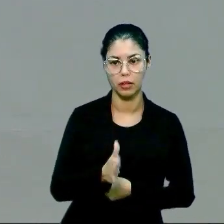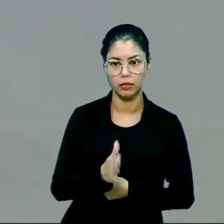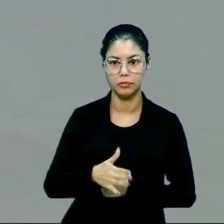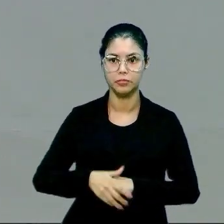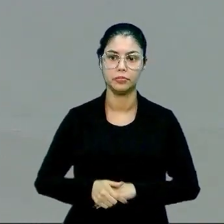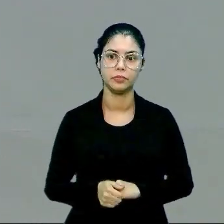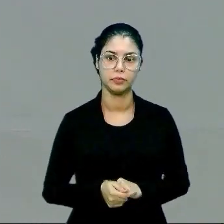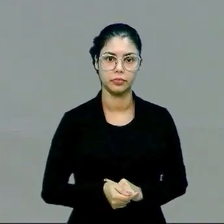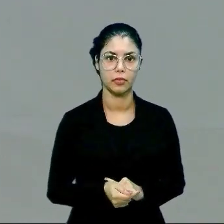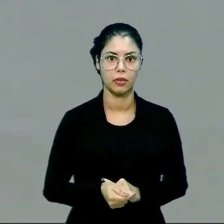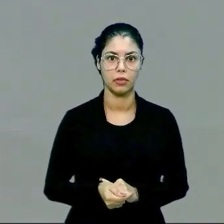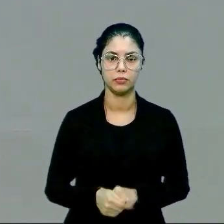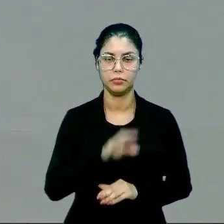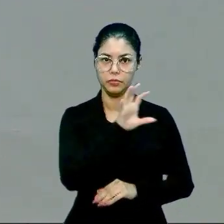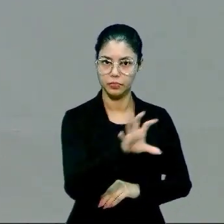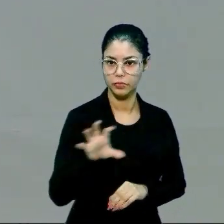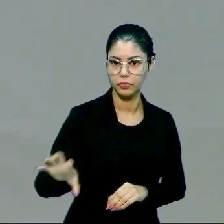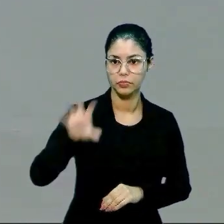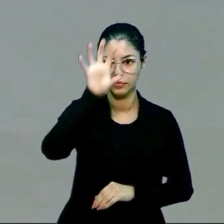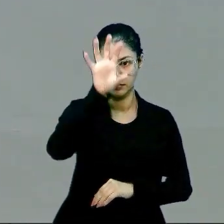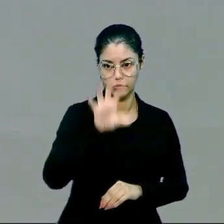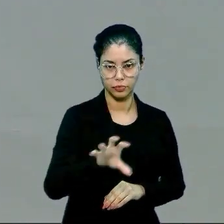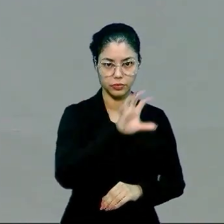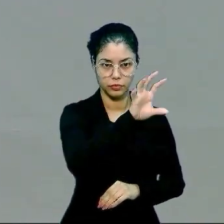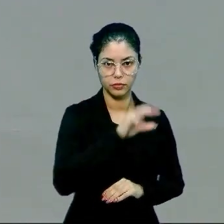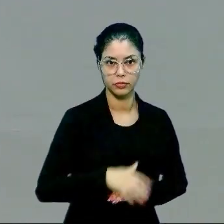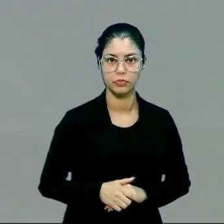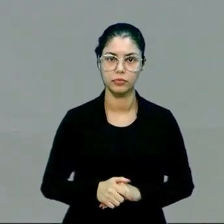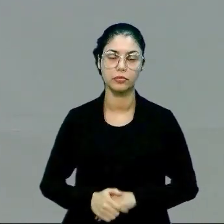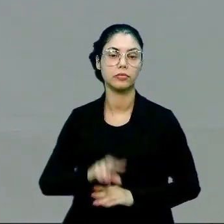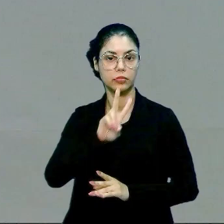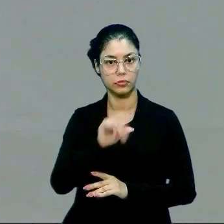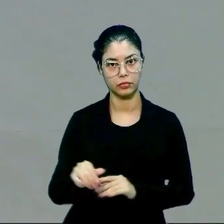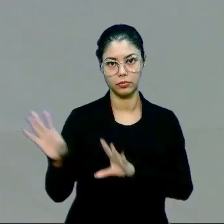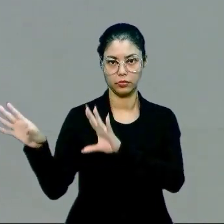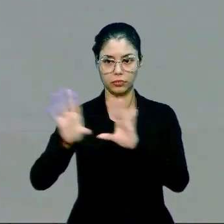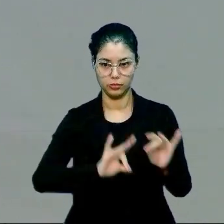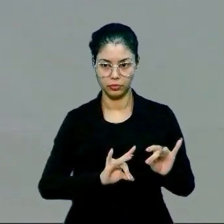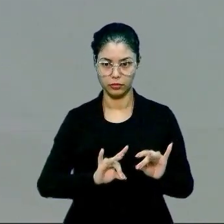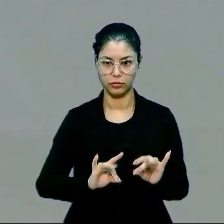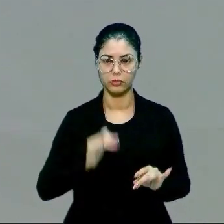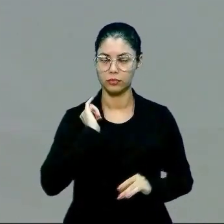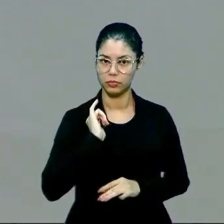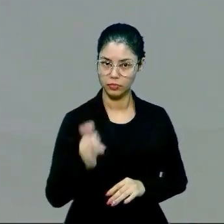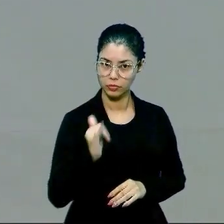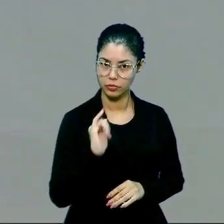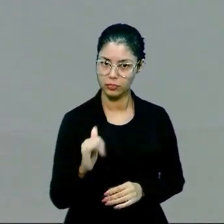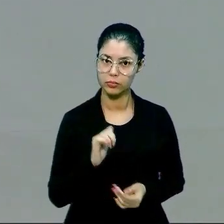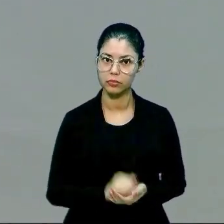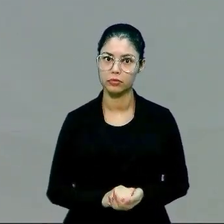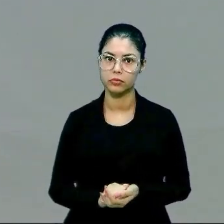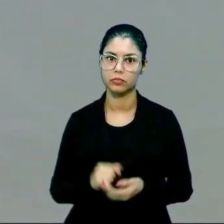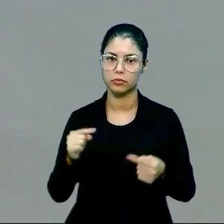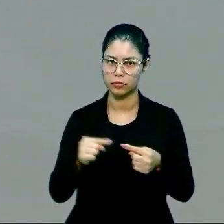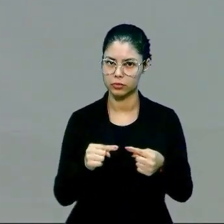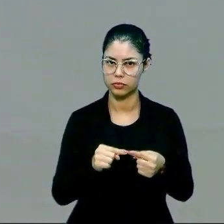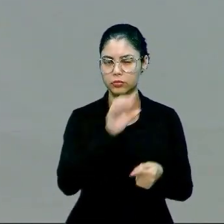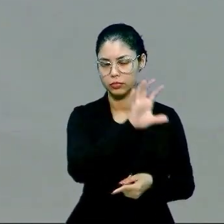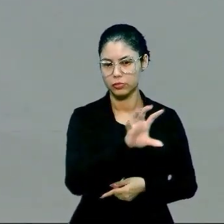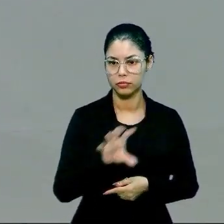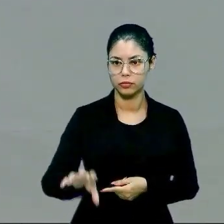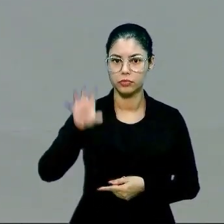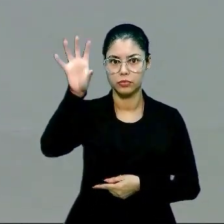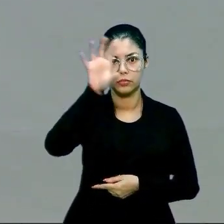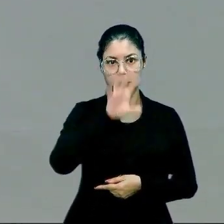a prosa regionalista, ela vai trazer ali uma narrativa de acordo com as